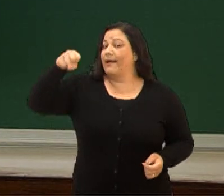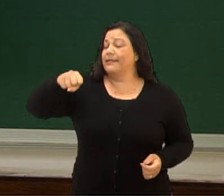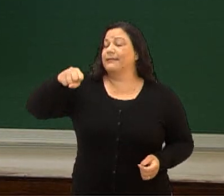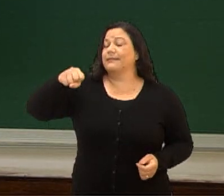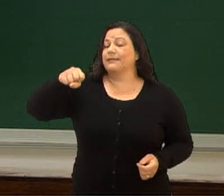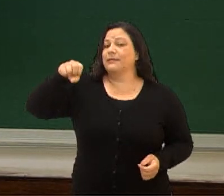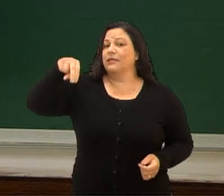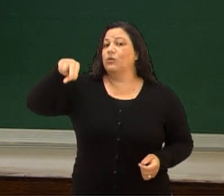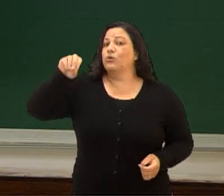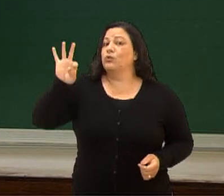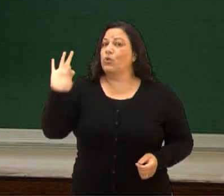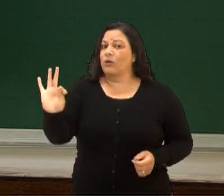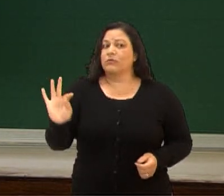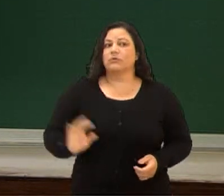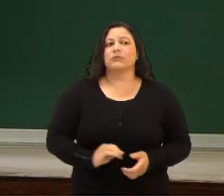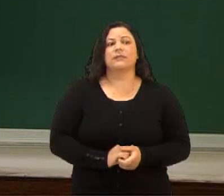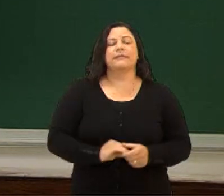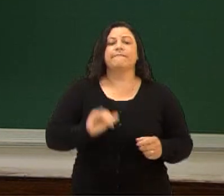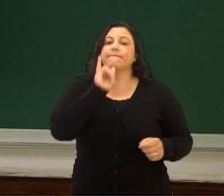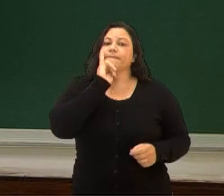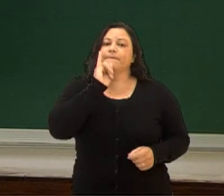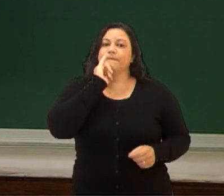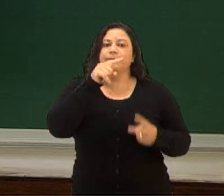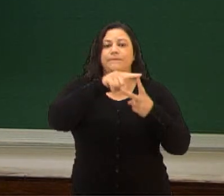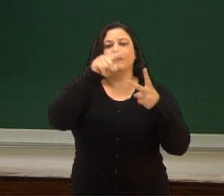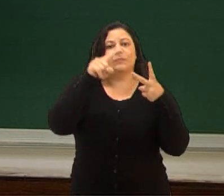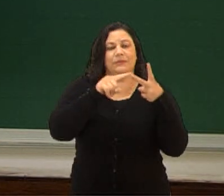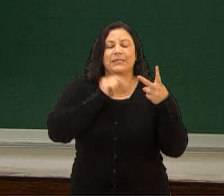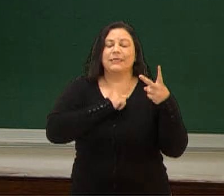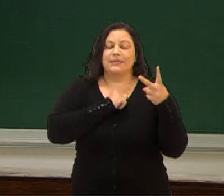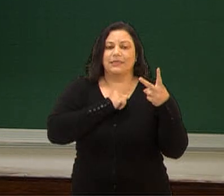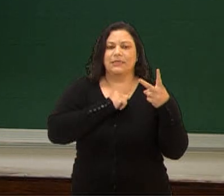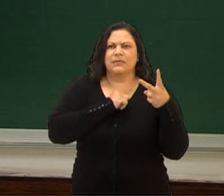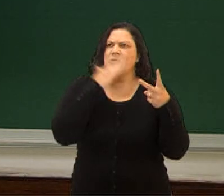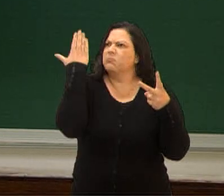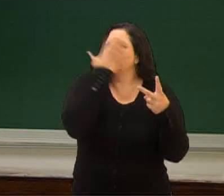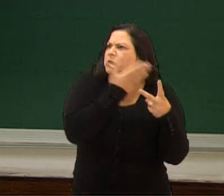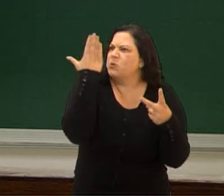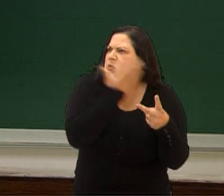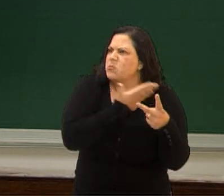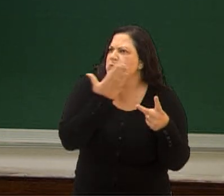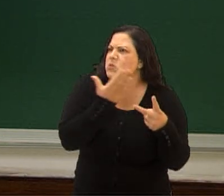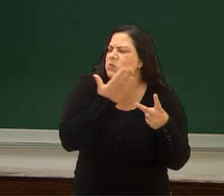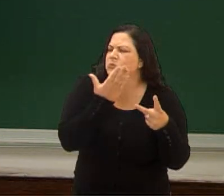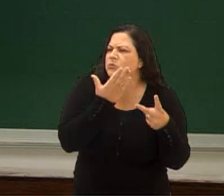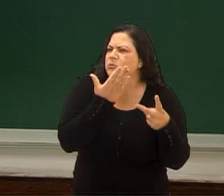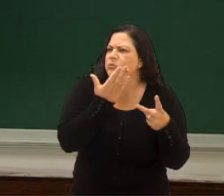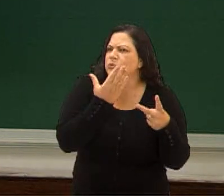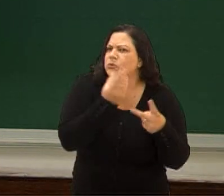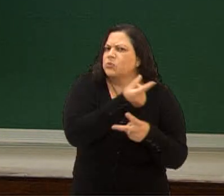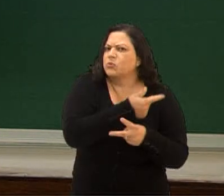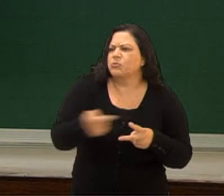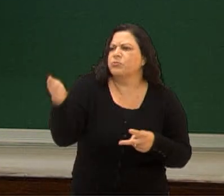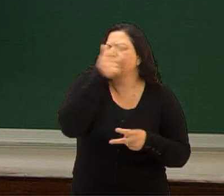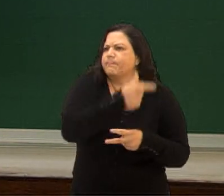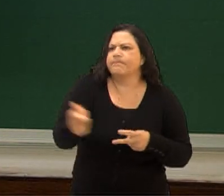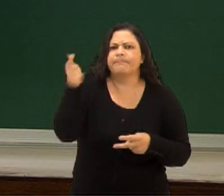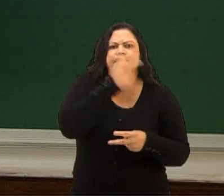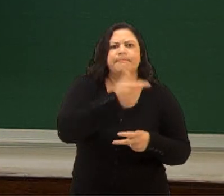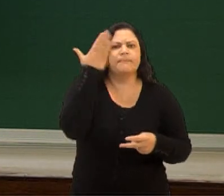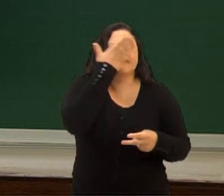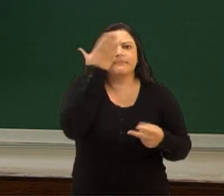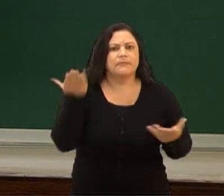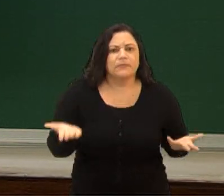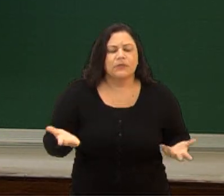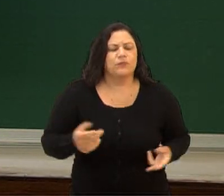seen him for several weeks. Eu não tenho visto ele por muitas semanas. Então, veja, eu tenho